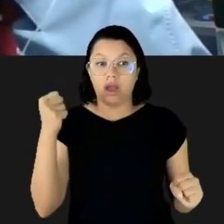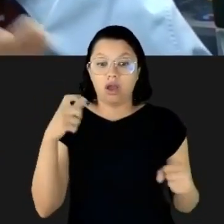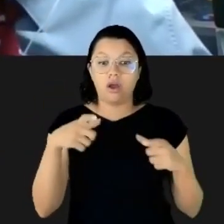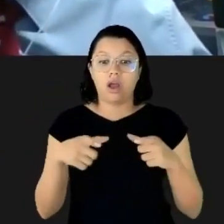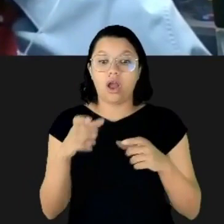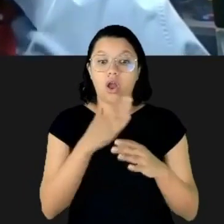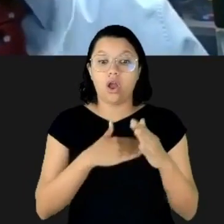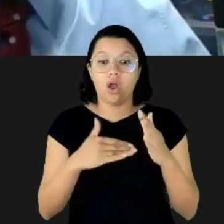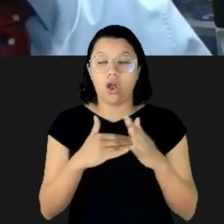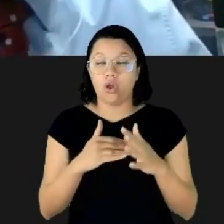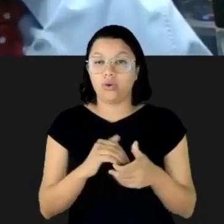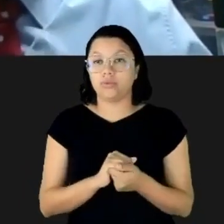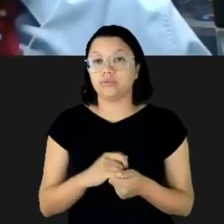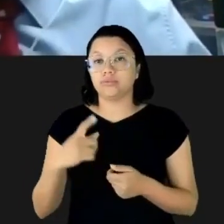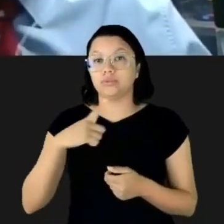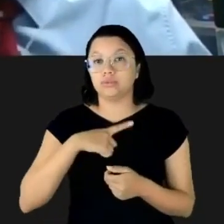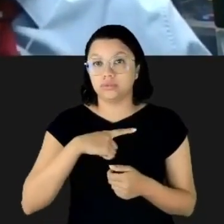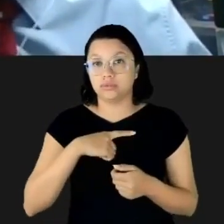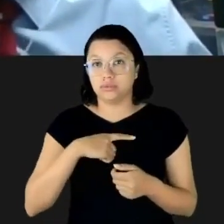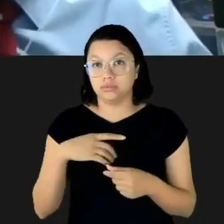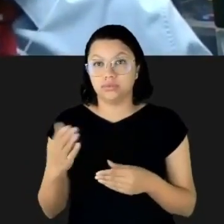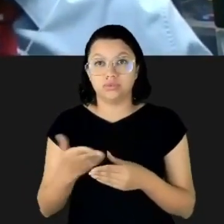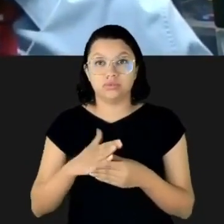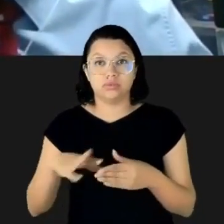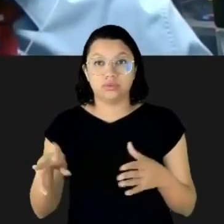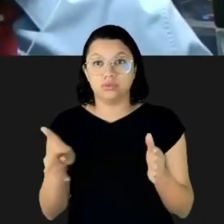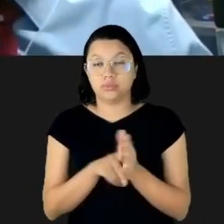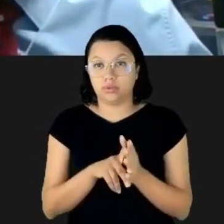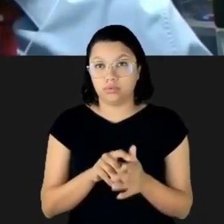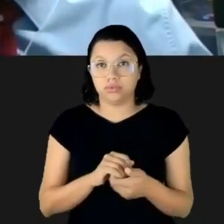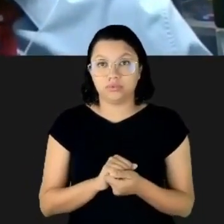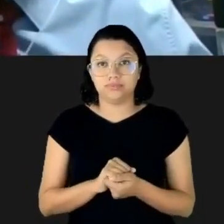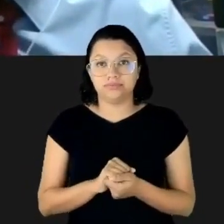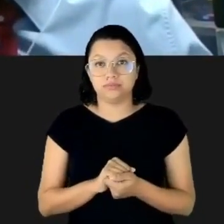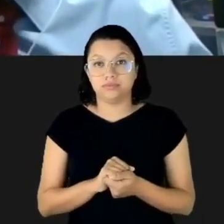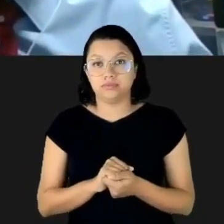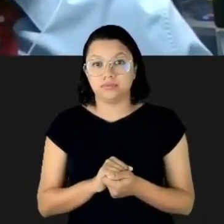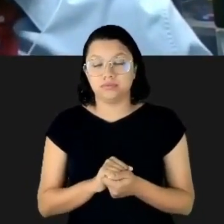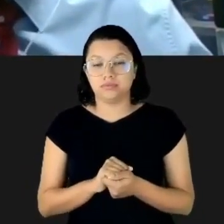da unidade inteira e temos o processo propriamente dito